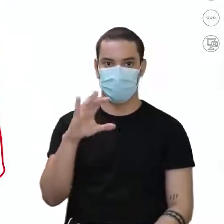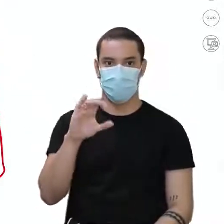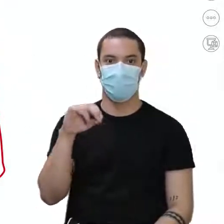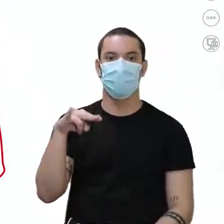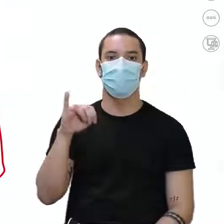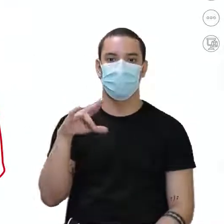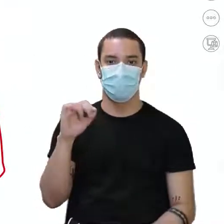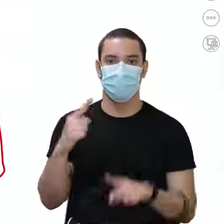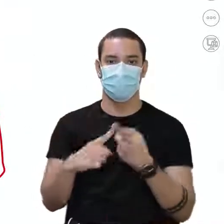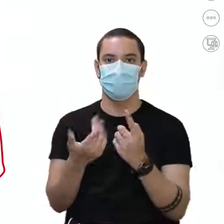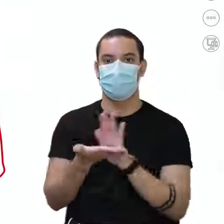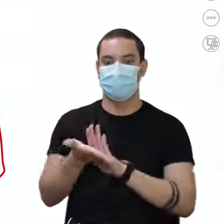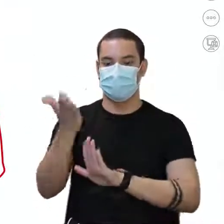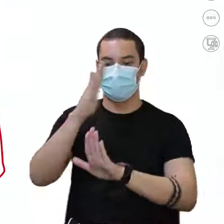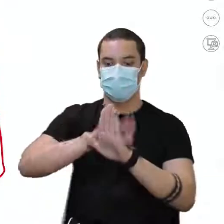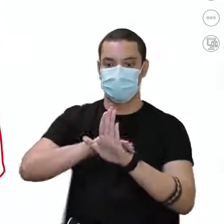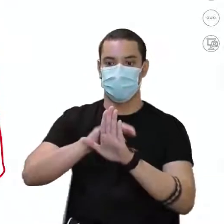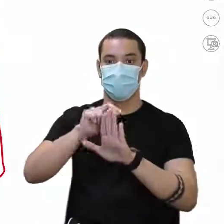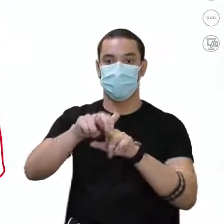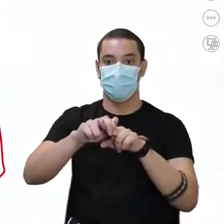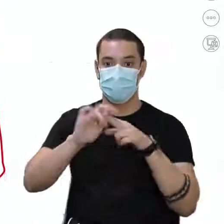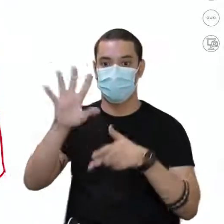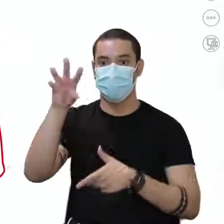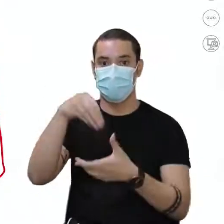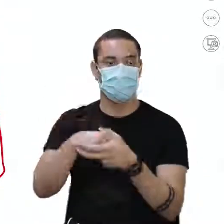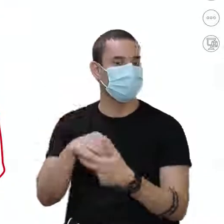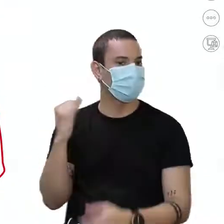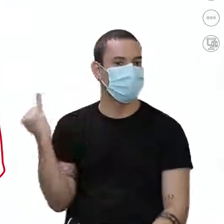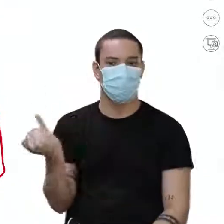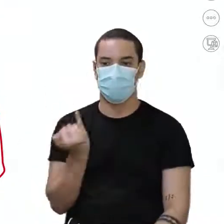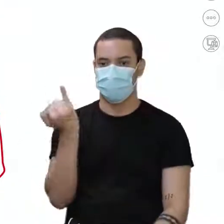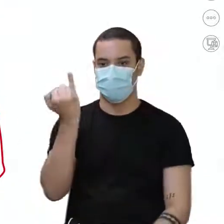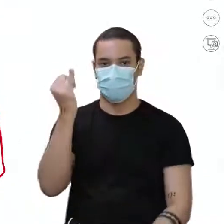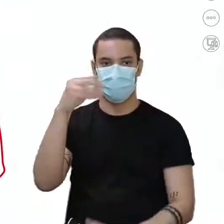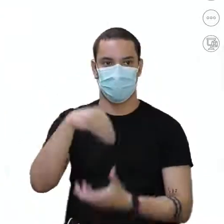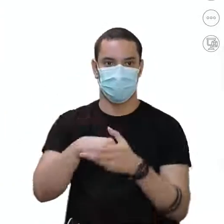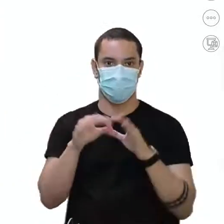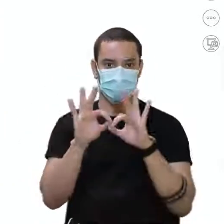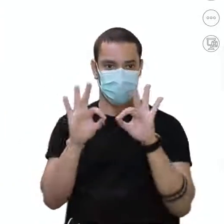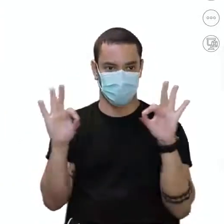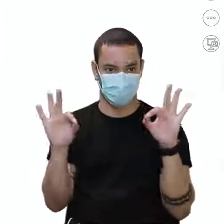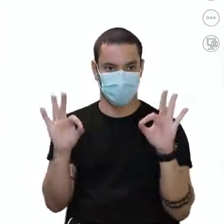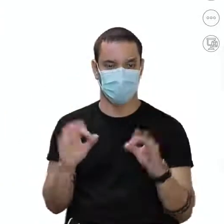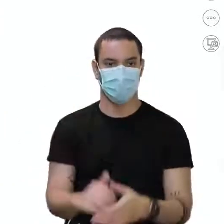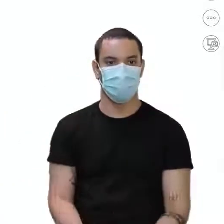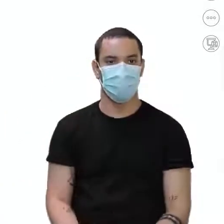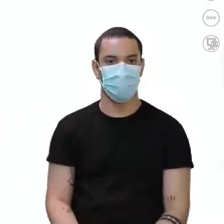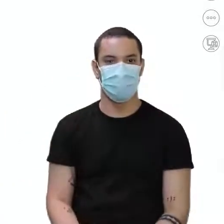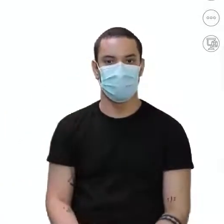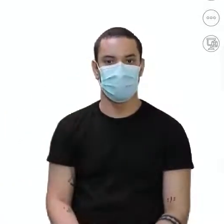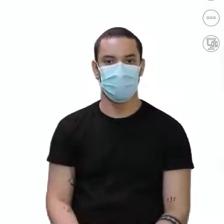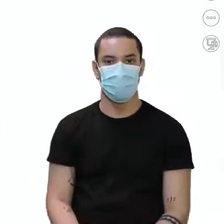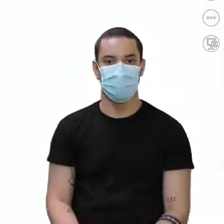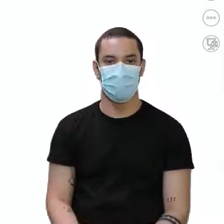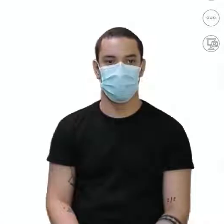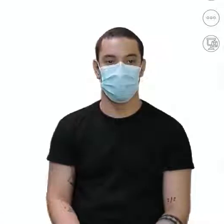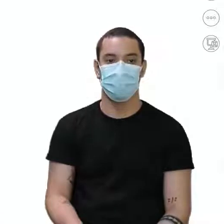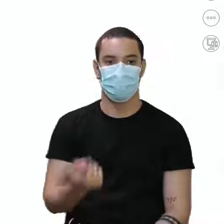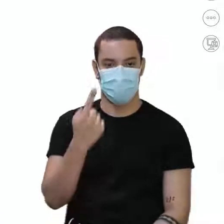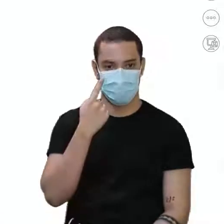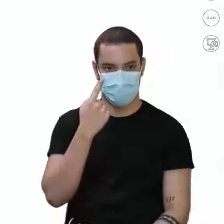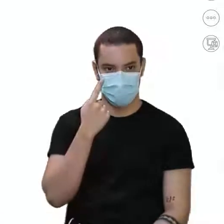essa progressão. Então, ele é de extrema importância na minha frase. Vamos seguir? Olha